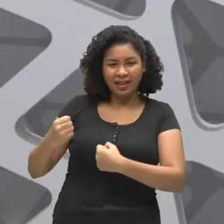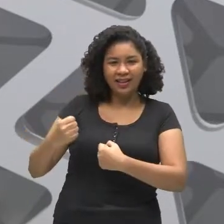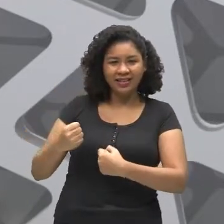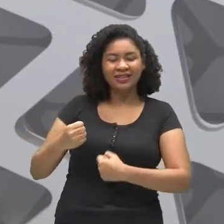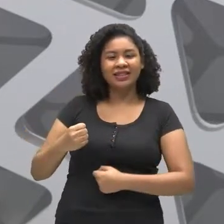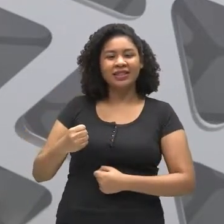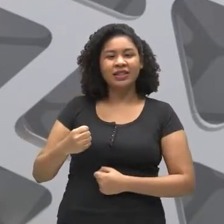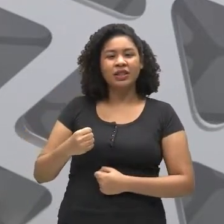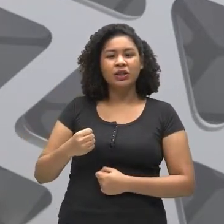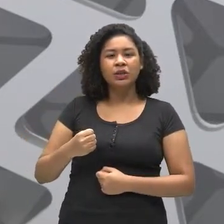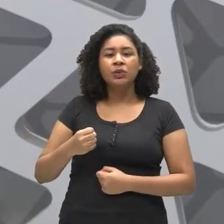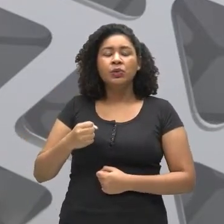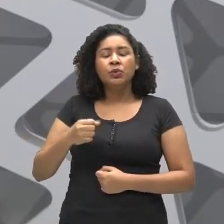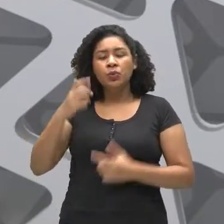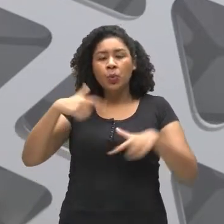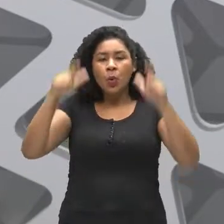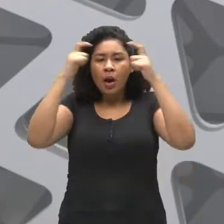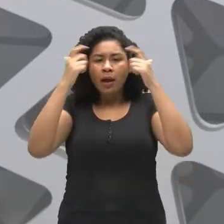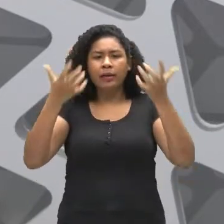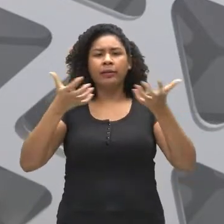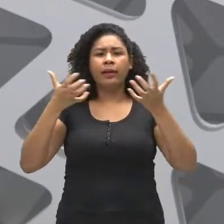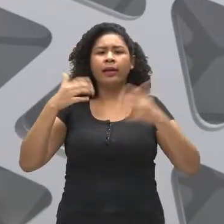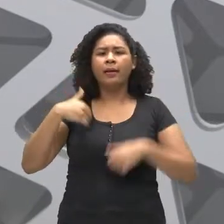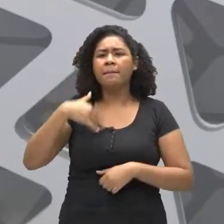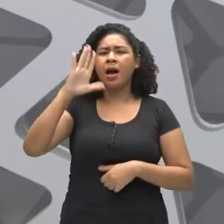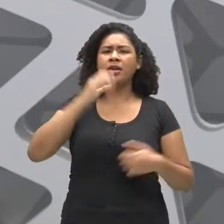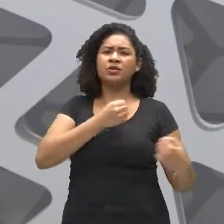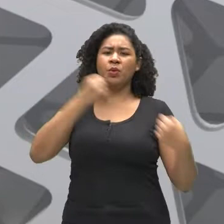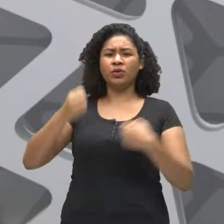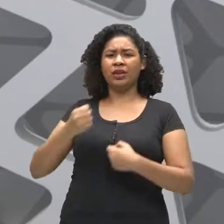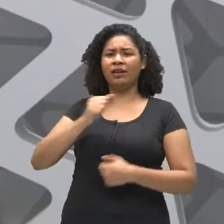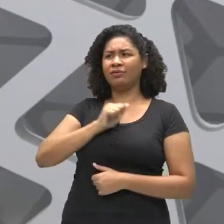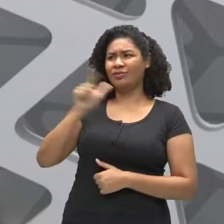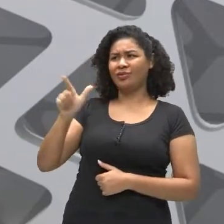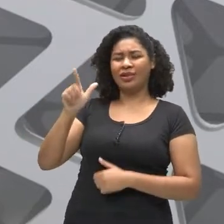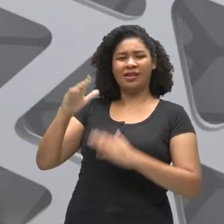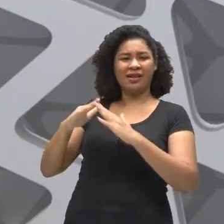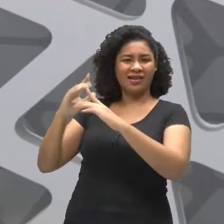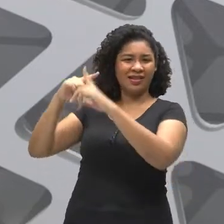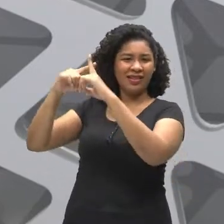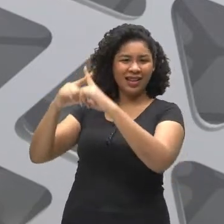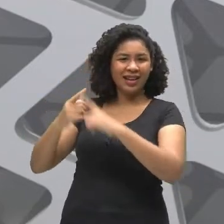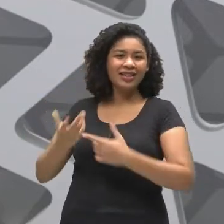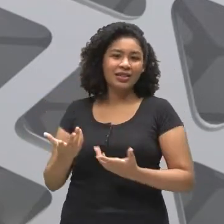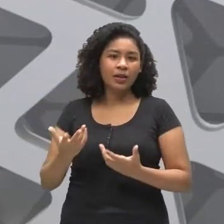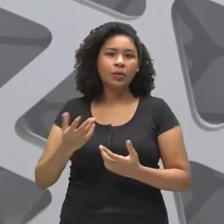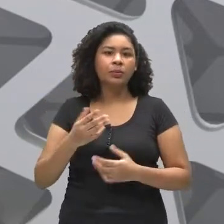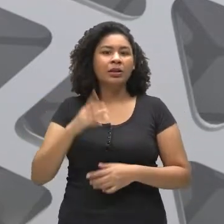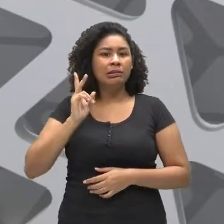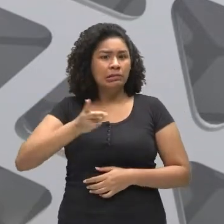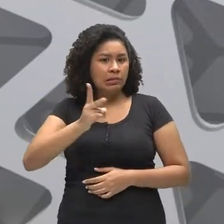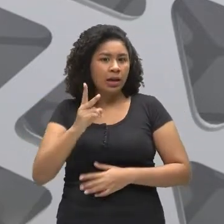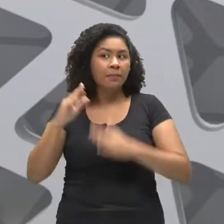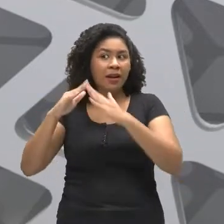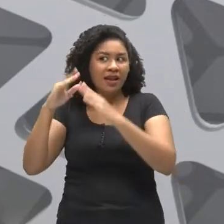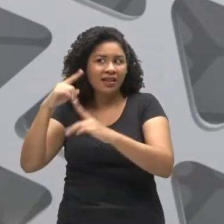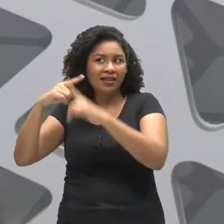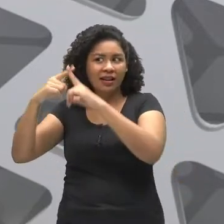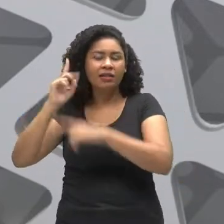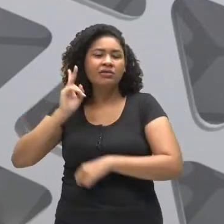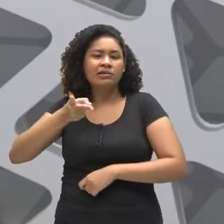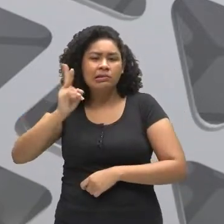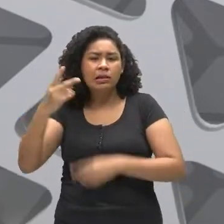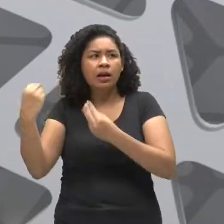a figura do rei em querer estar acima da igreja. O Artemison falou uma coisa bem interessante ontem, que quem coroava o rei, aquele rei que